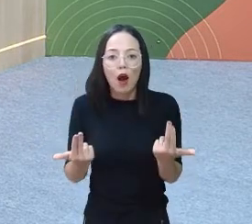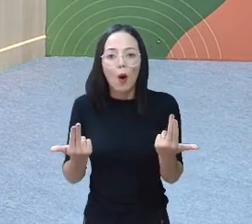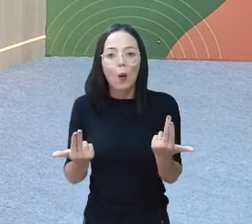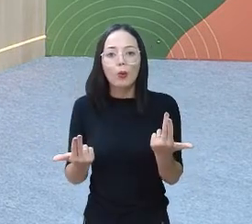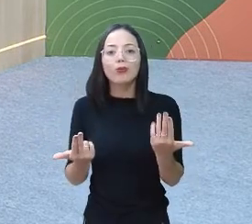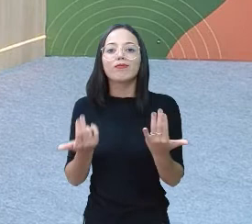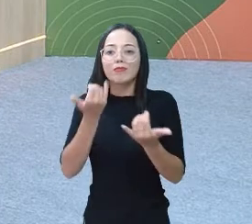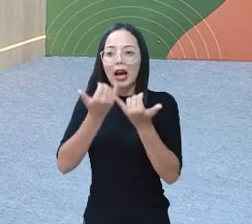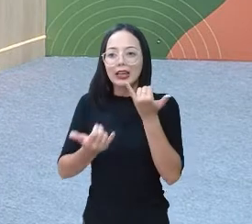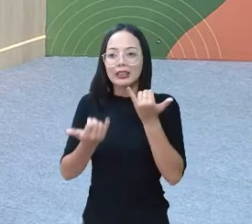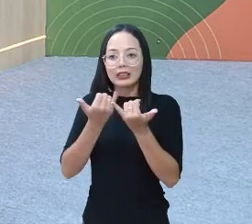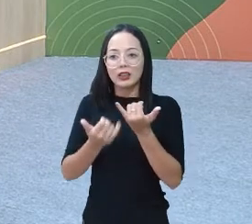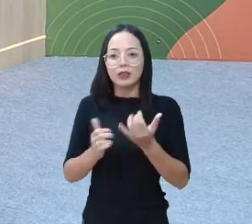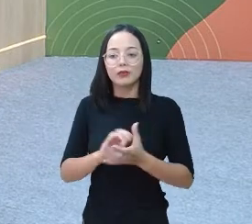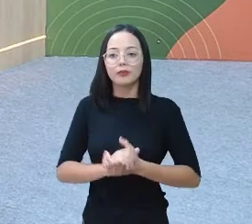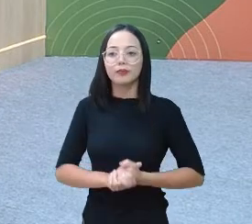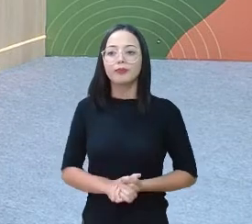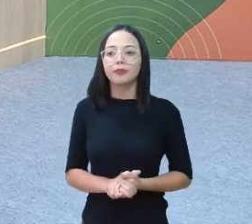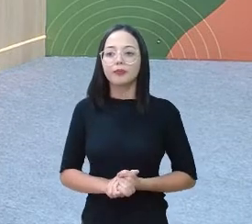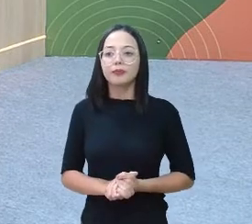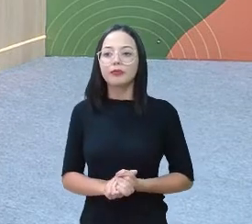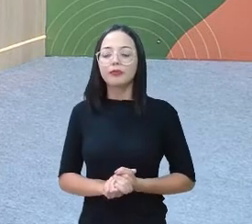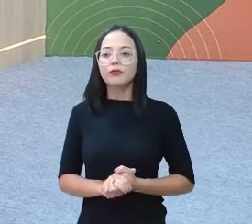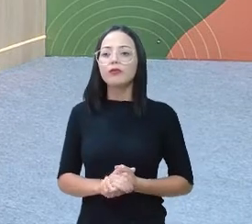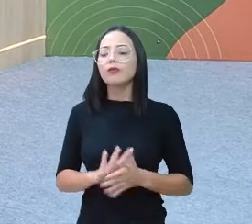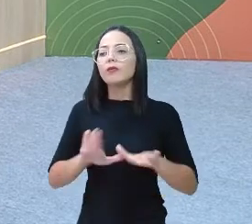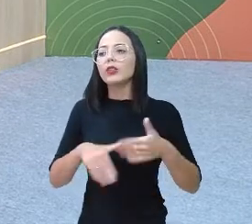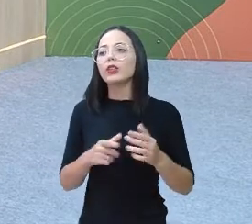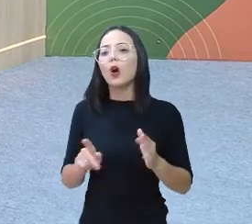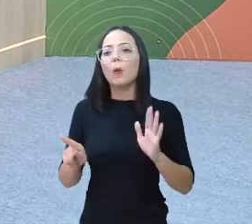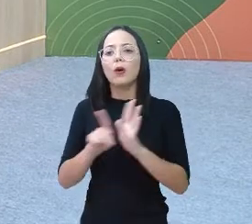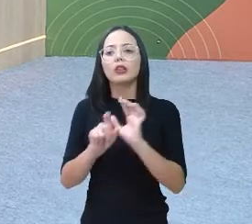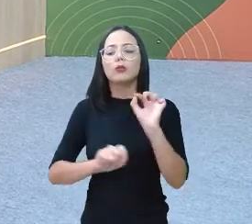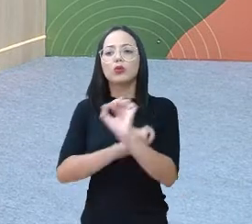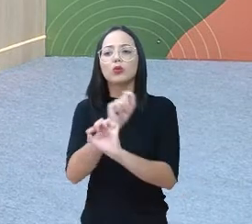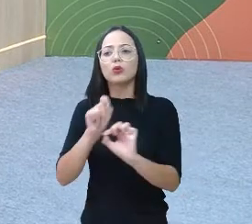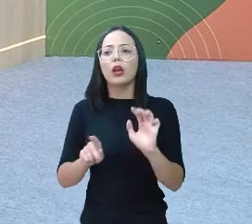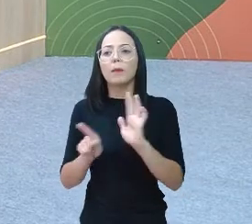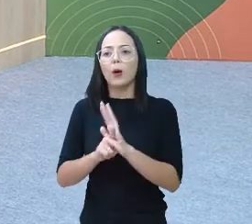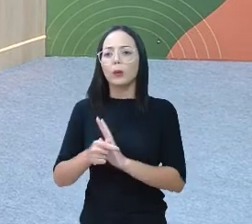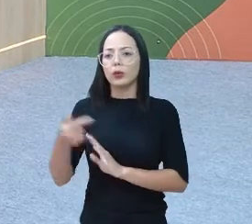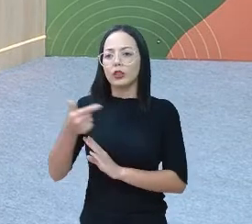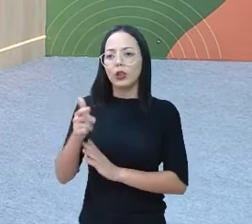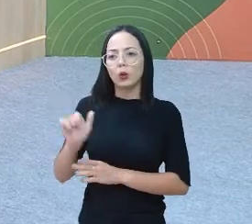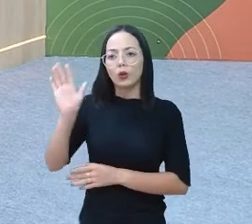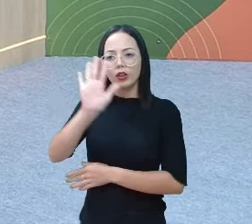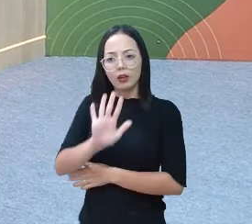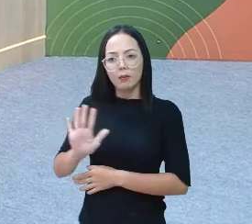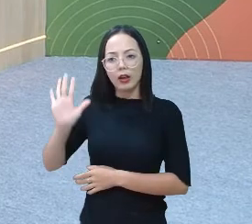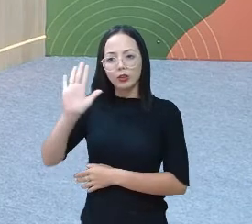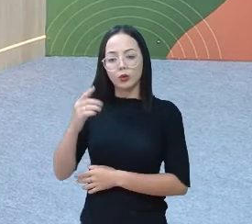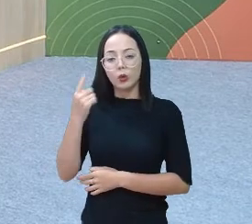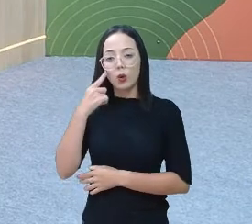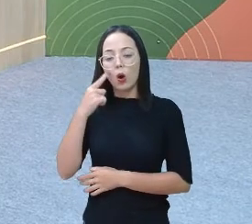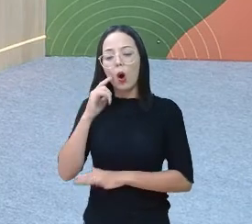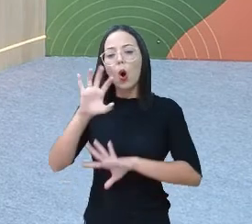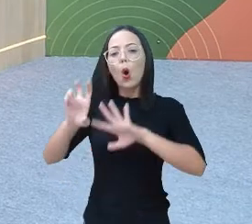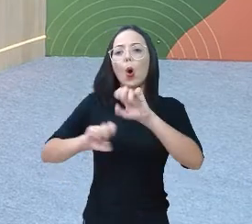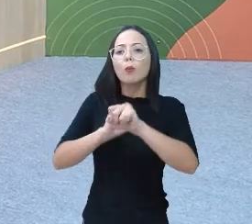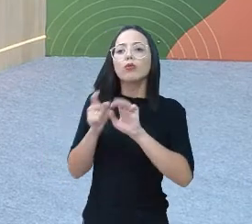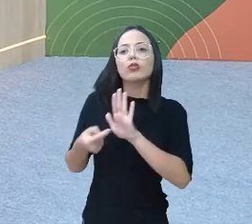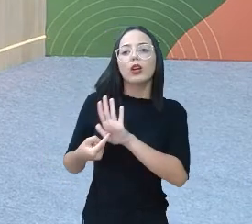referência. Então, bora ver o que é que isso significa? O que é que podemos inferir com a segunda imagem? O que é que ela